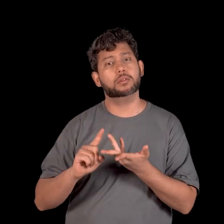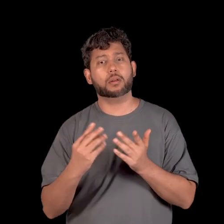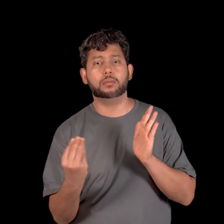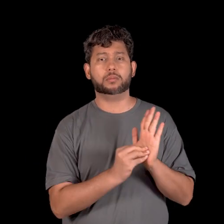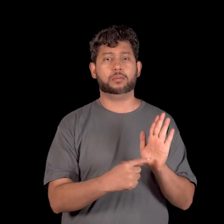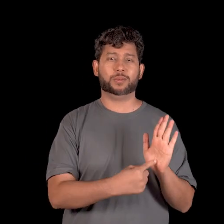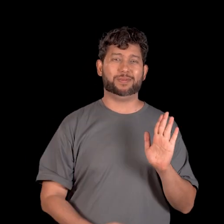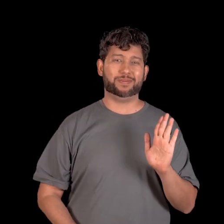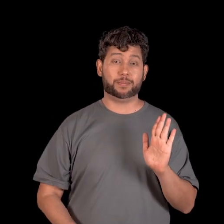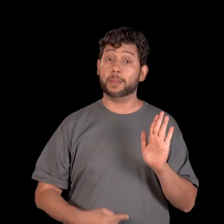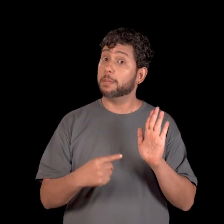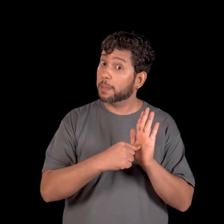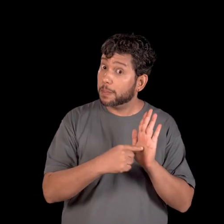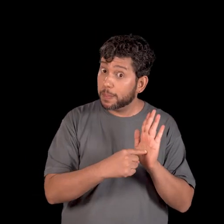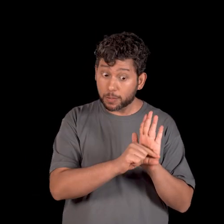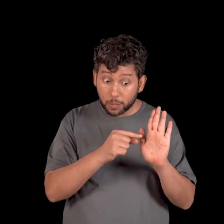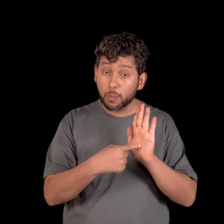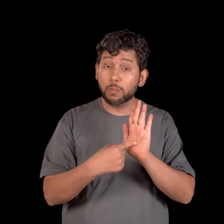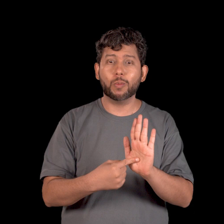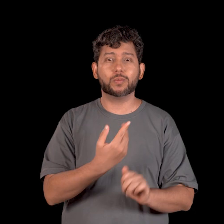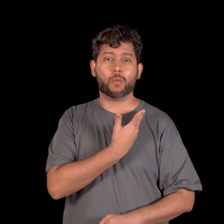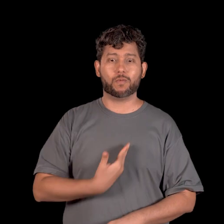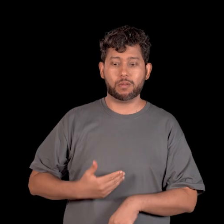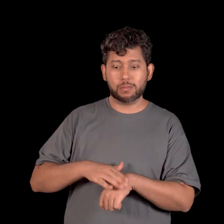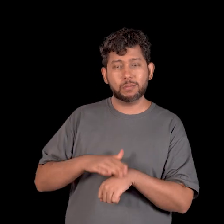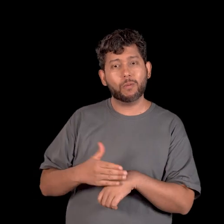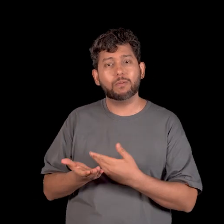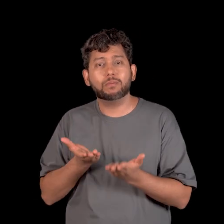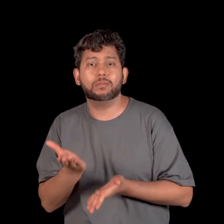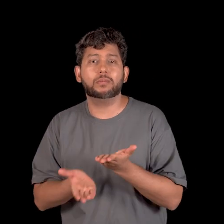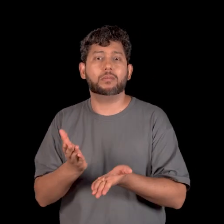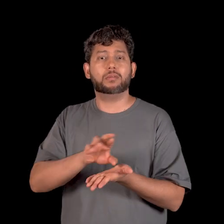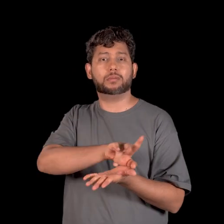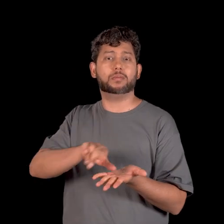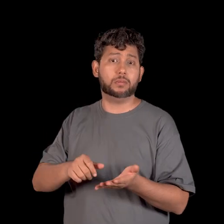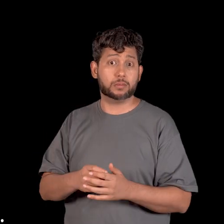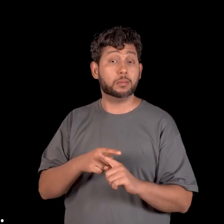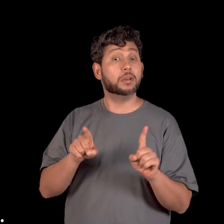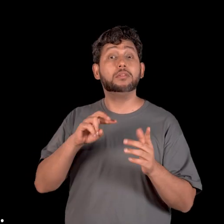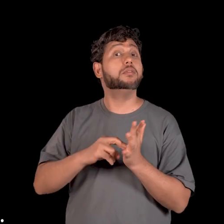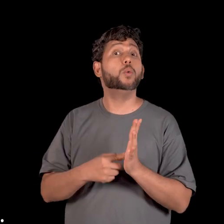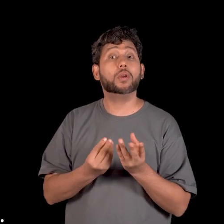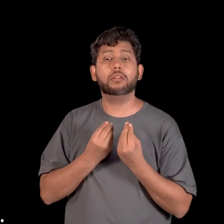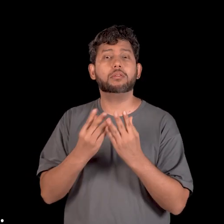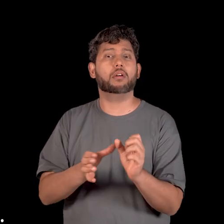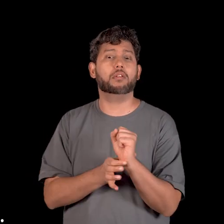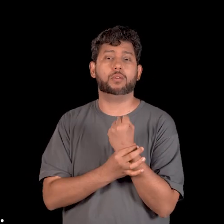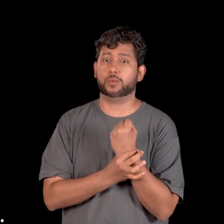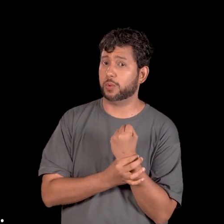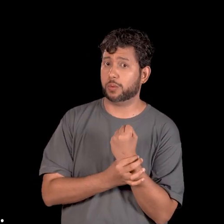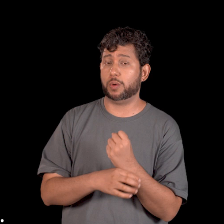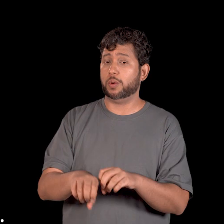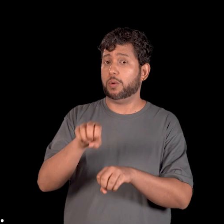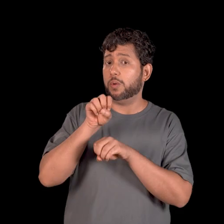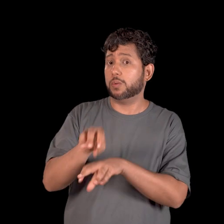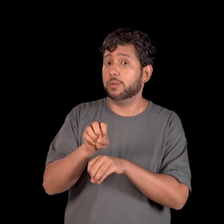seus deveres. Os direitos que o Estado deve assegurar aos cidadãos incluem muitos tópicos, mas podemos dizer que eles são a